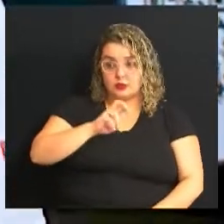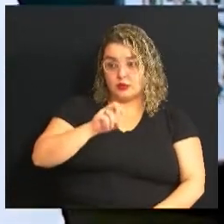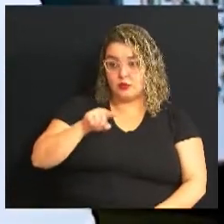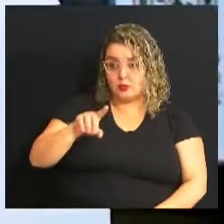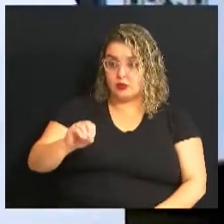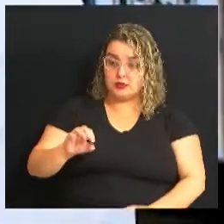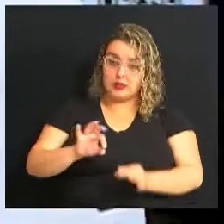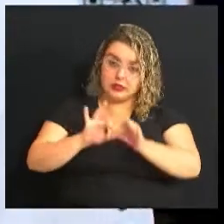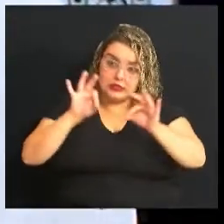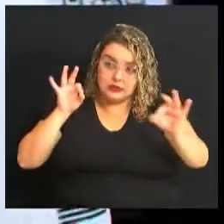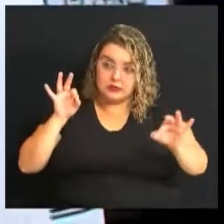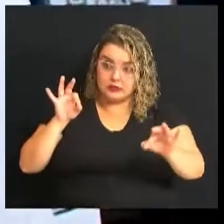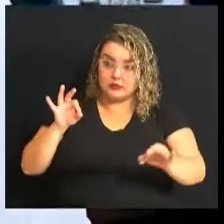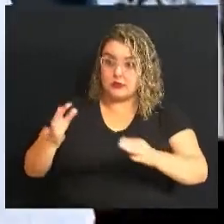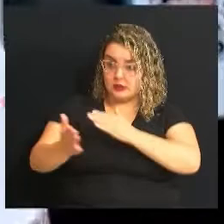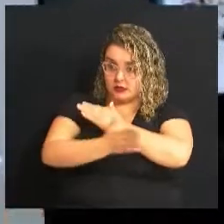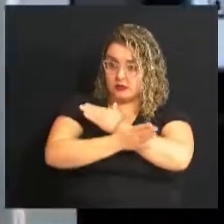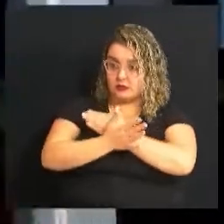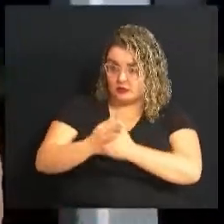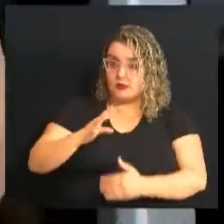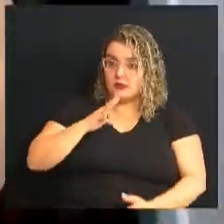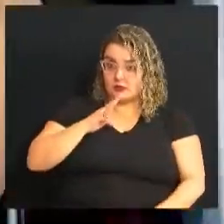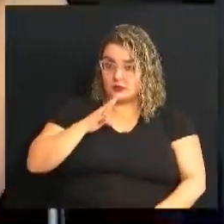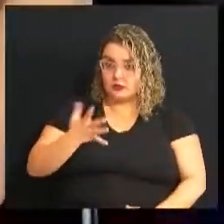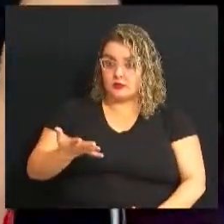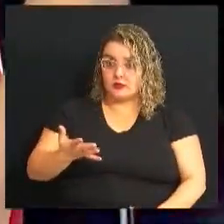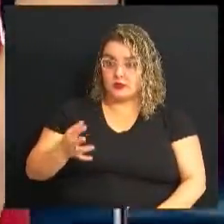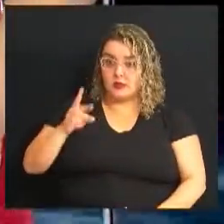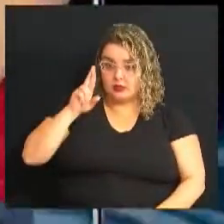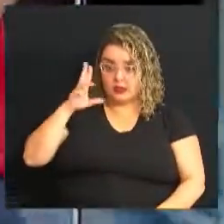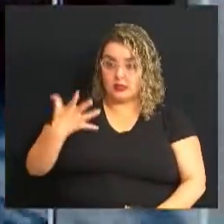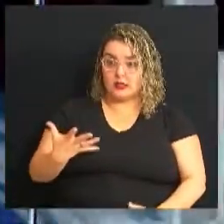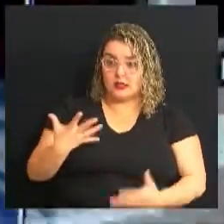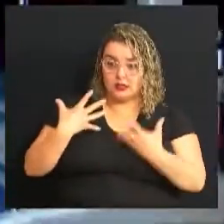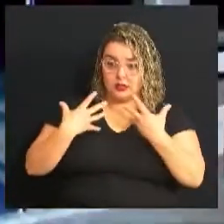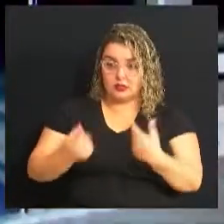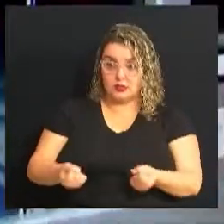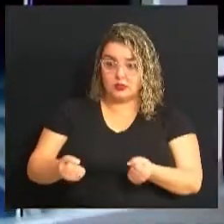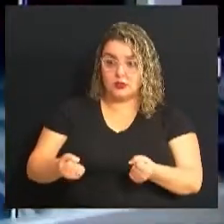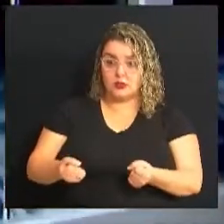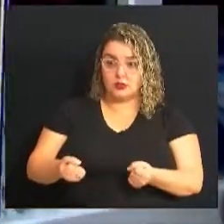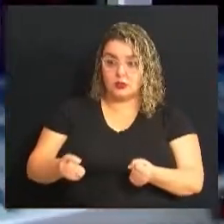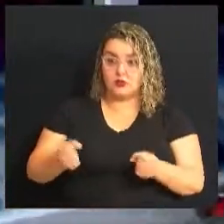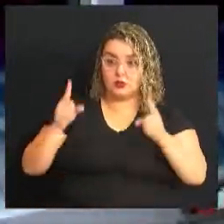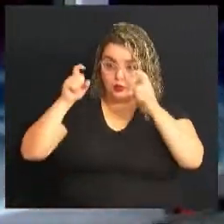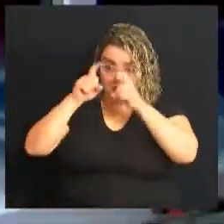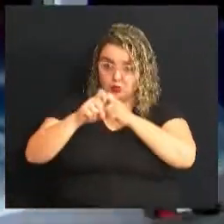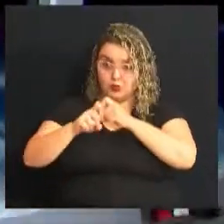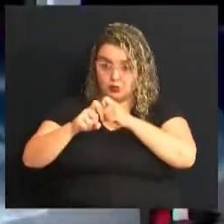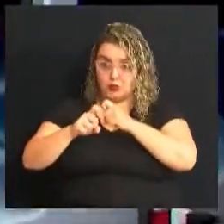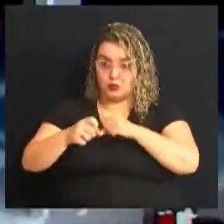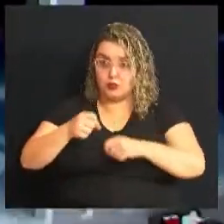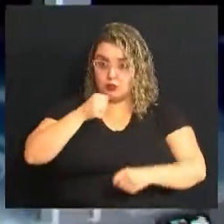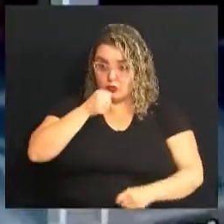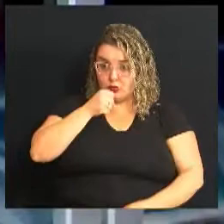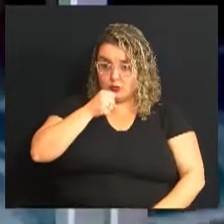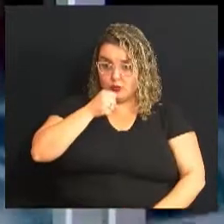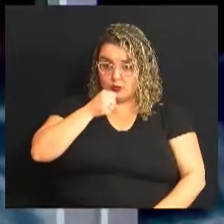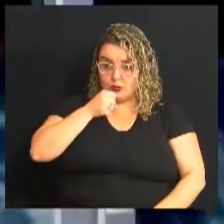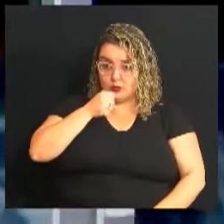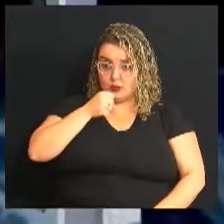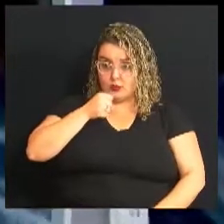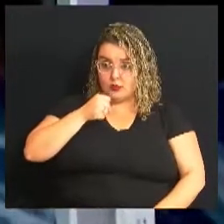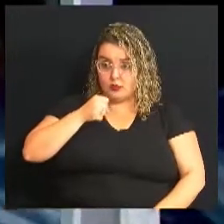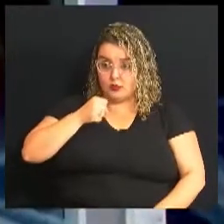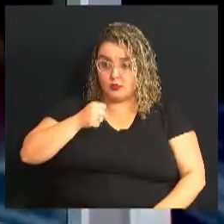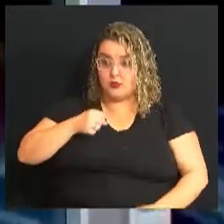Você vai me ajudar a conhecer? Eu resolvi aceitar o desafio Por conta do microfone, o Igor vai colocar o óculos